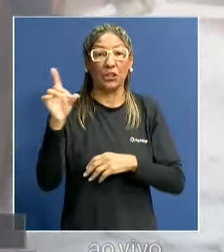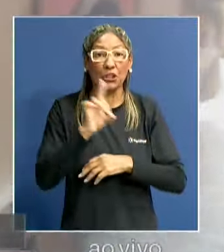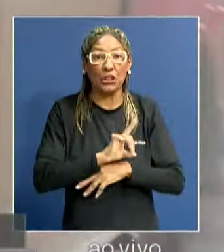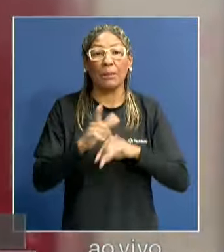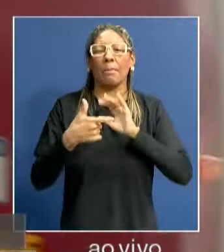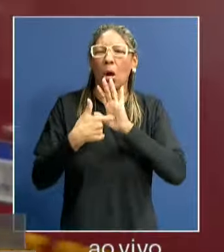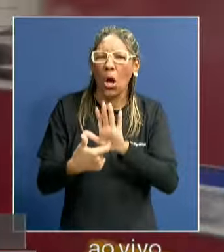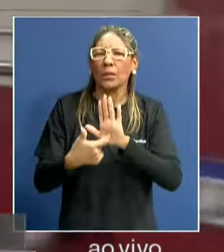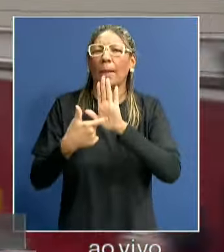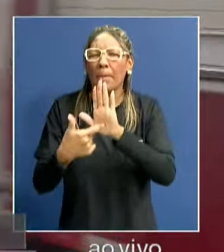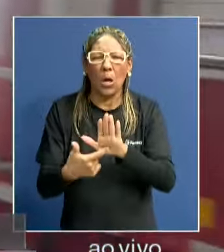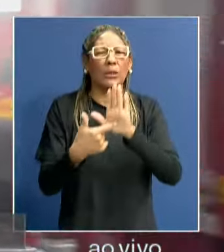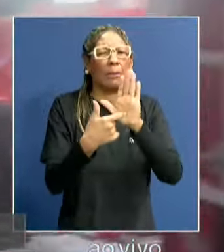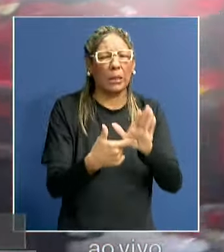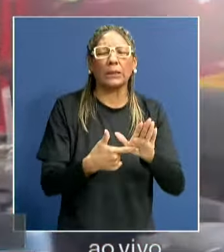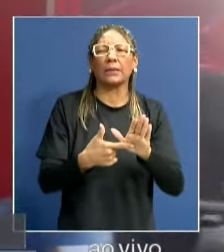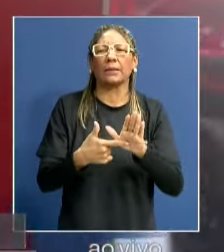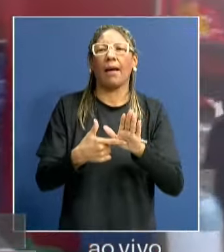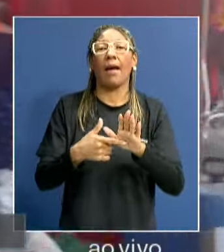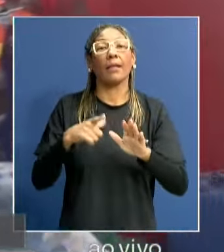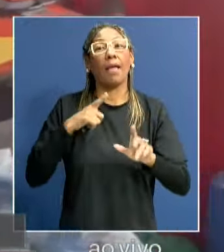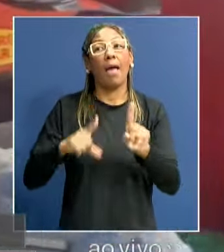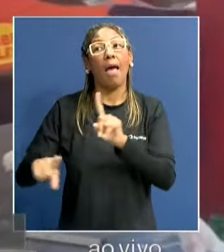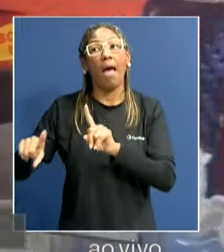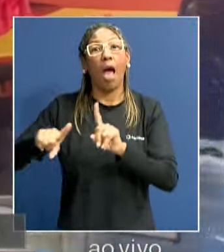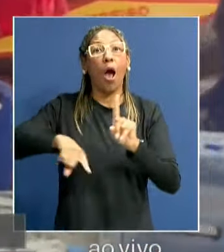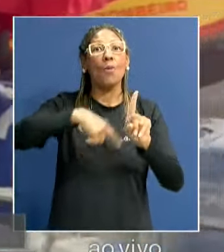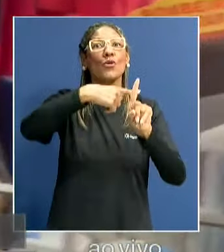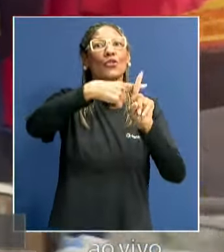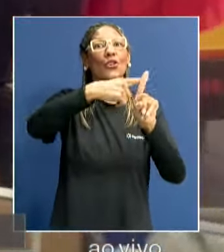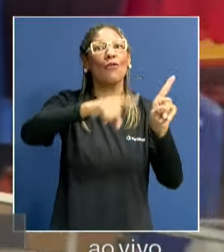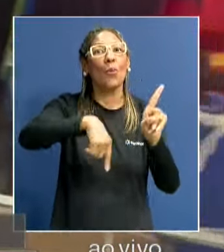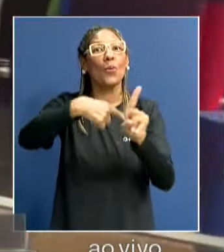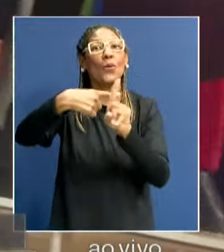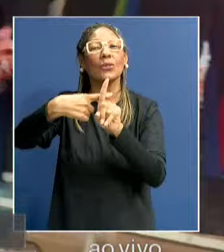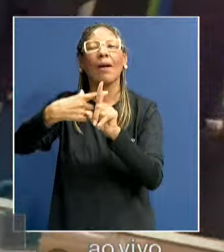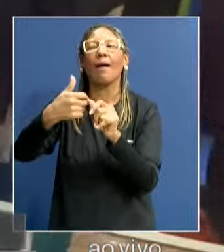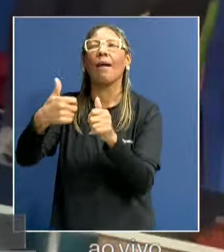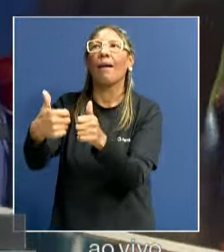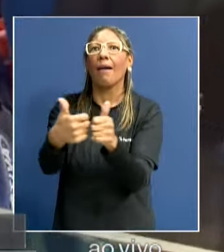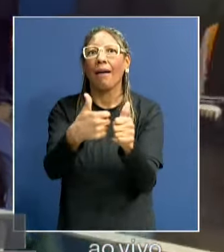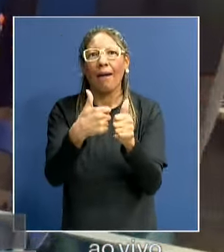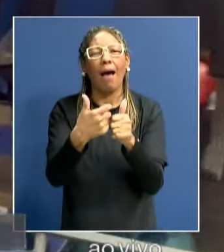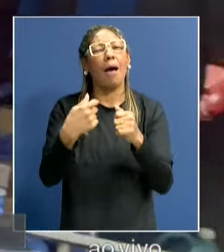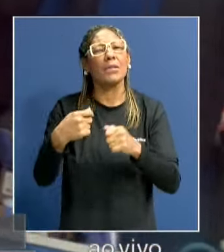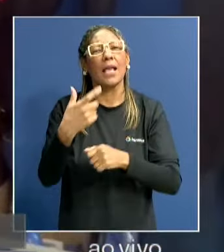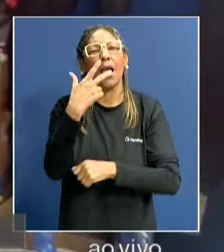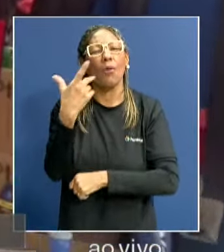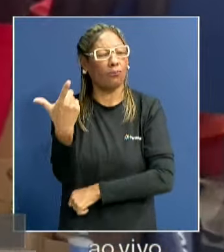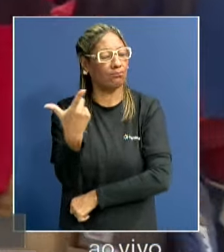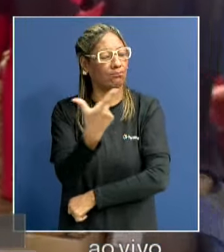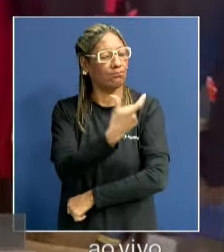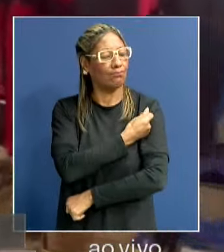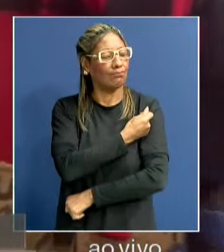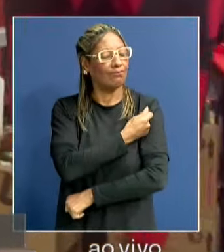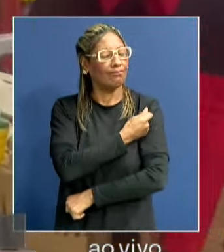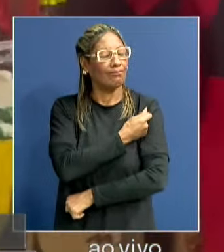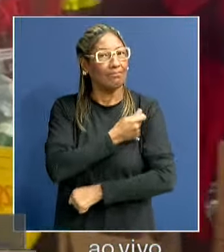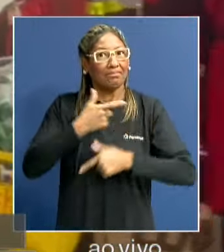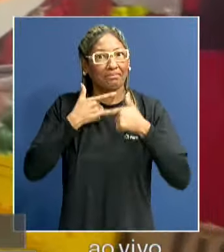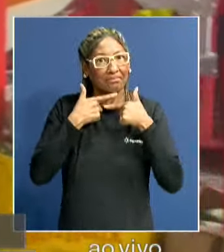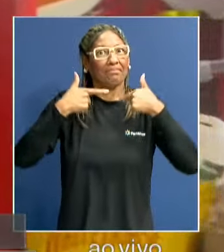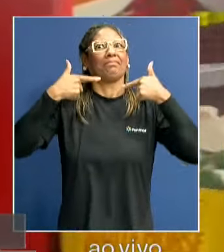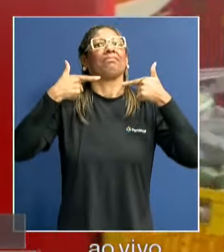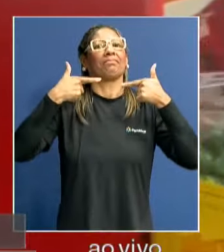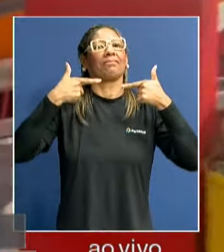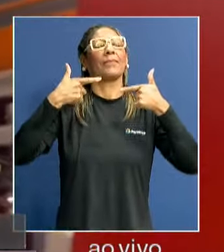vem mostrando situações mais positivas, a gente tem que dar uma injeção de ânimo em todo mundo. É preciso, né, levantar a moral, é preciso,